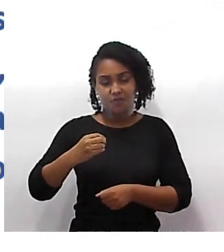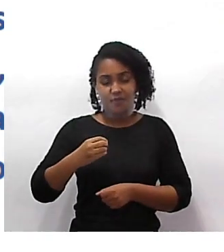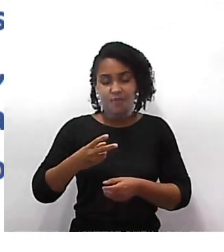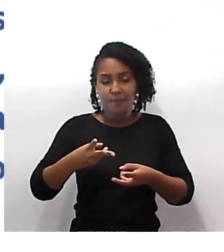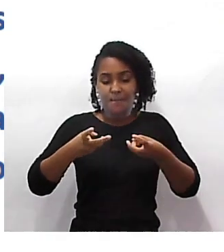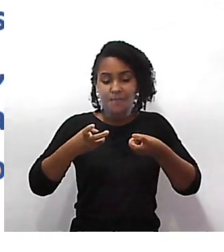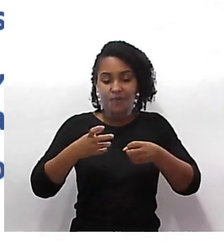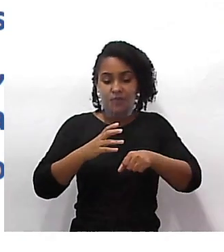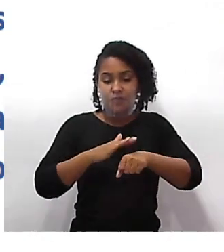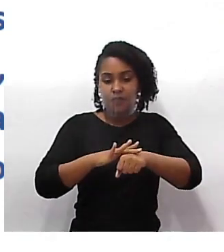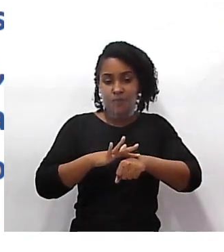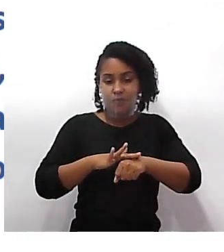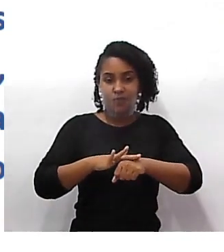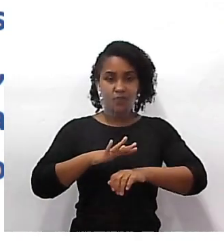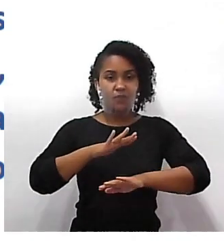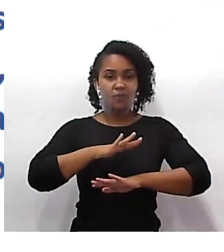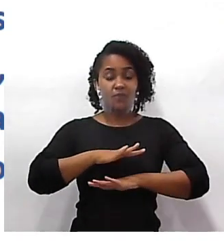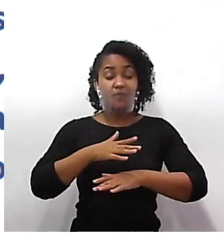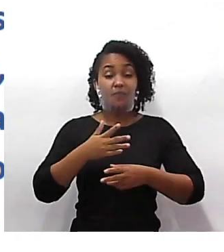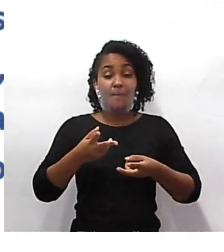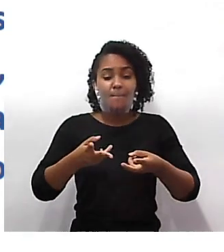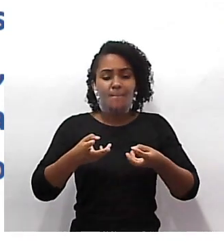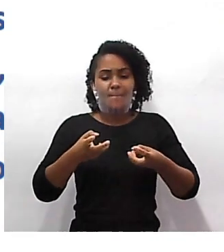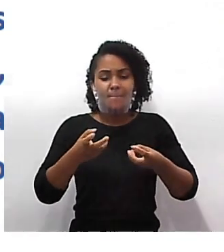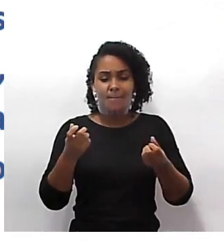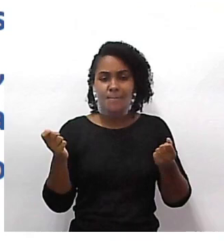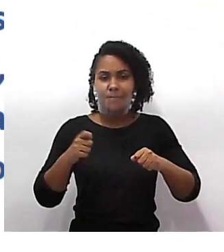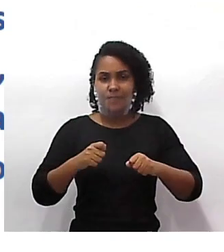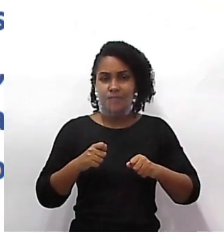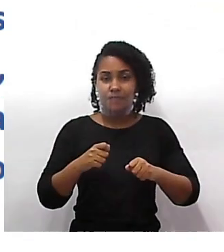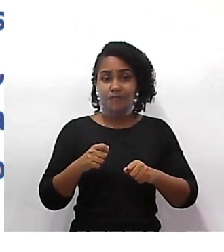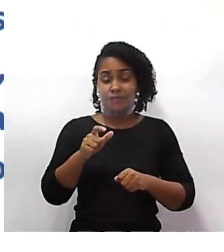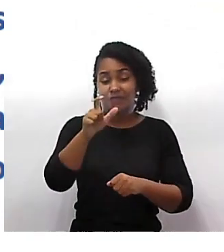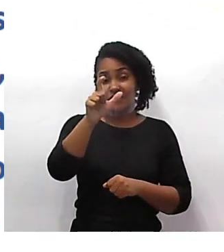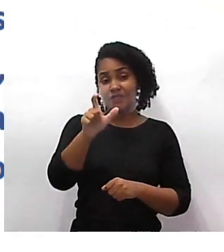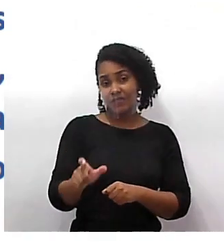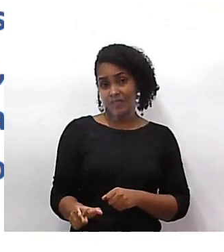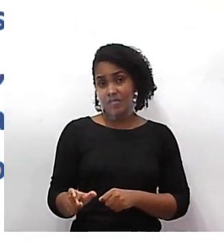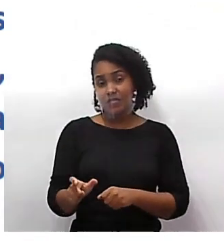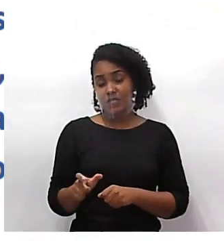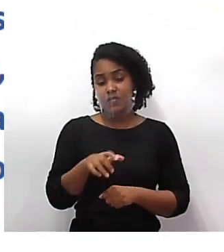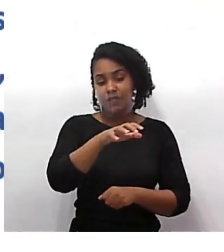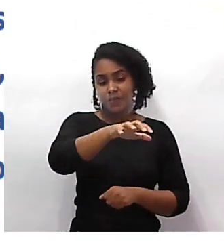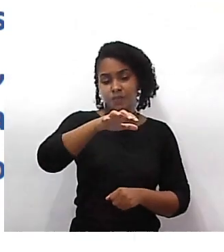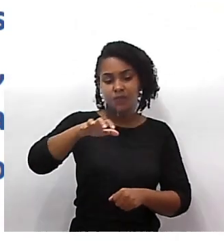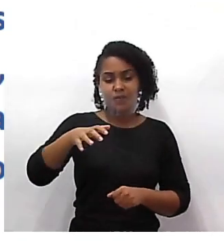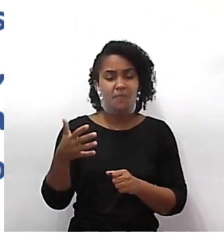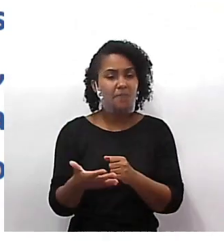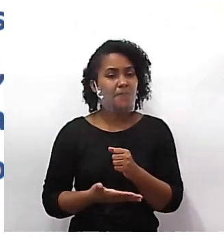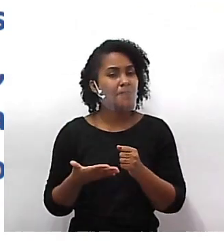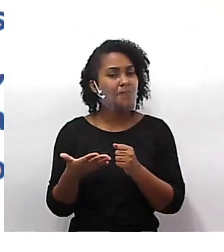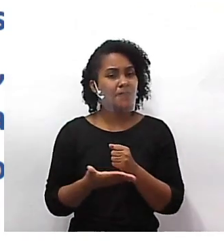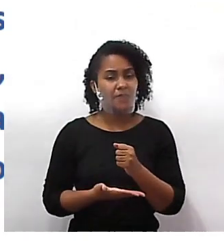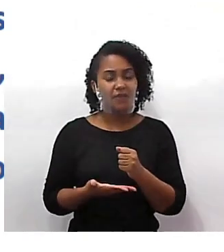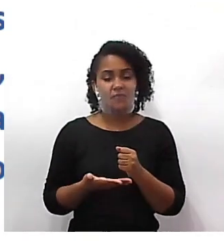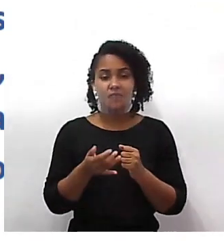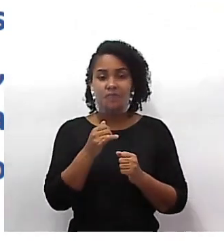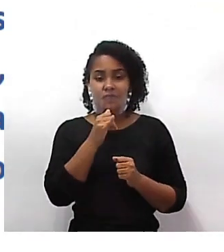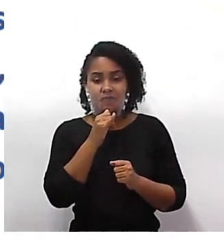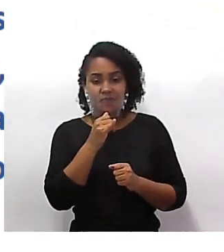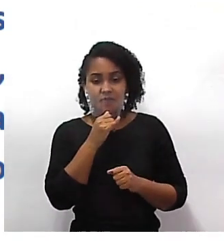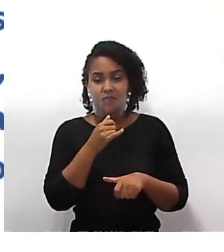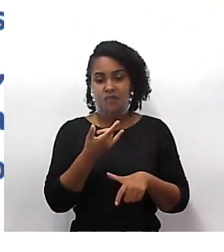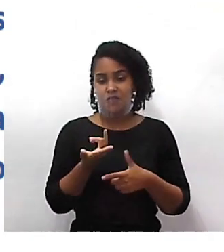doença ocupacional, permitindo que trabalhadores de setores essenciais, como os de